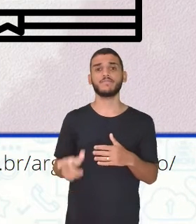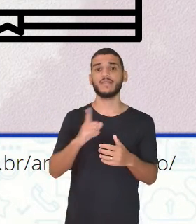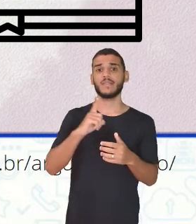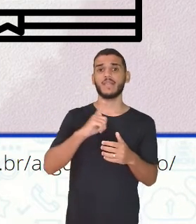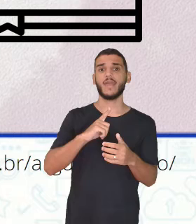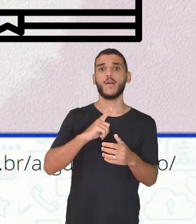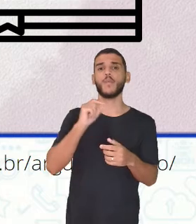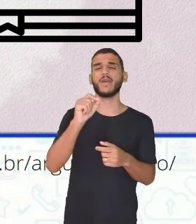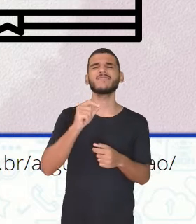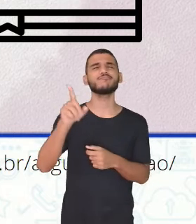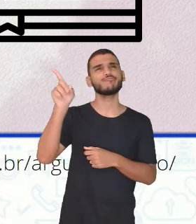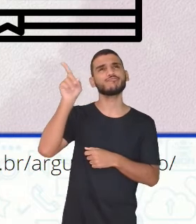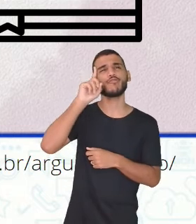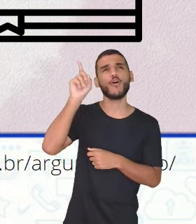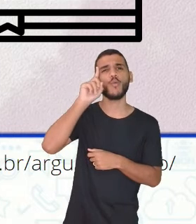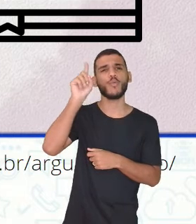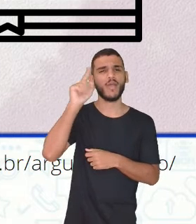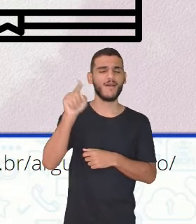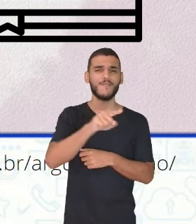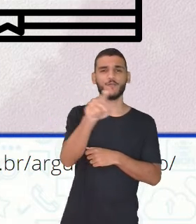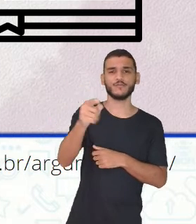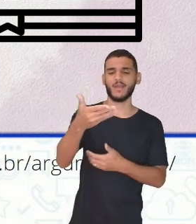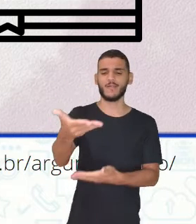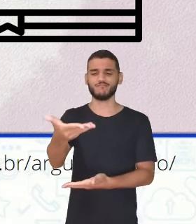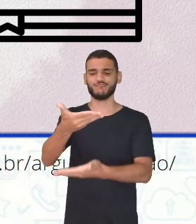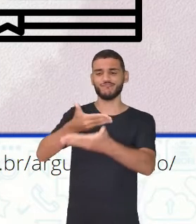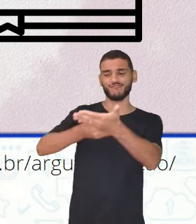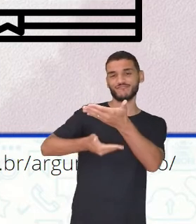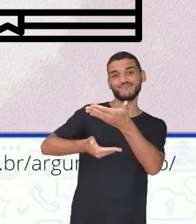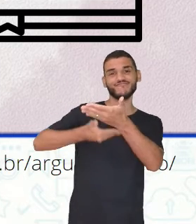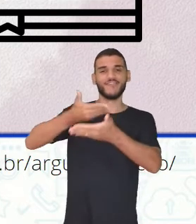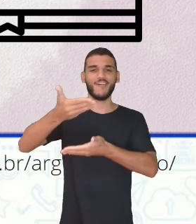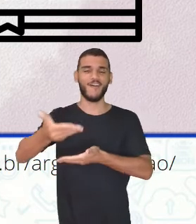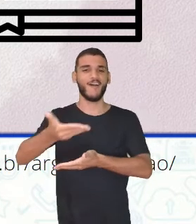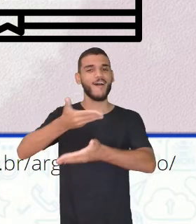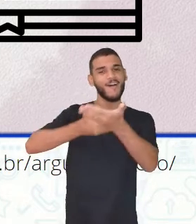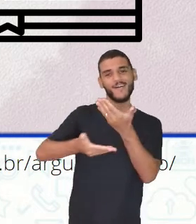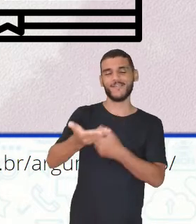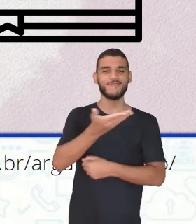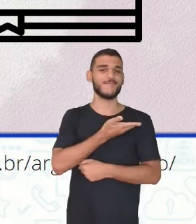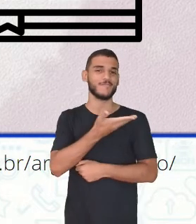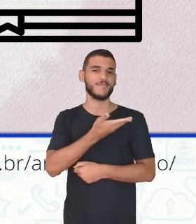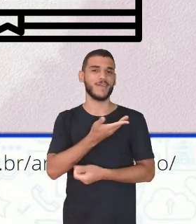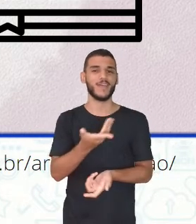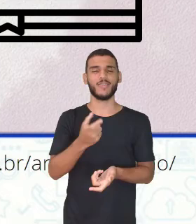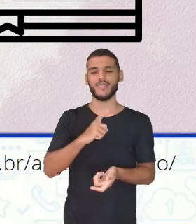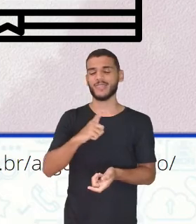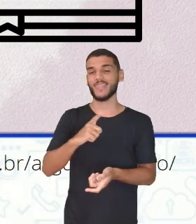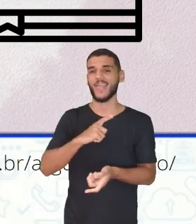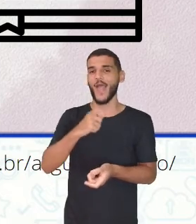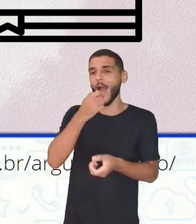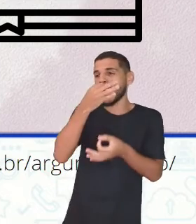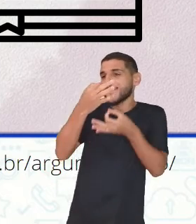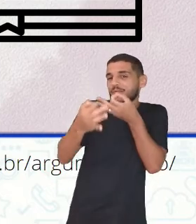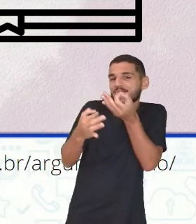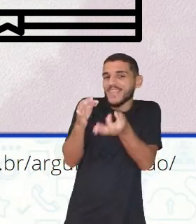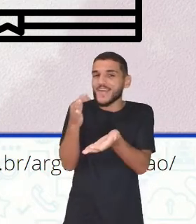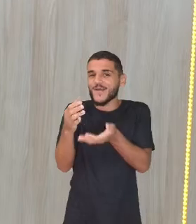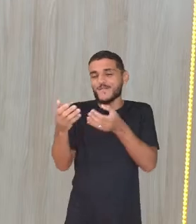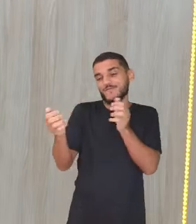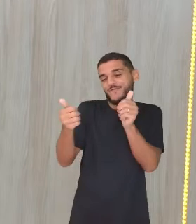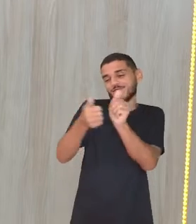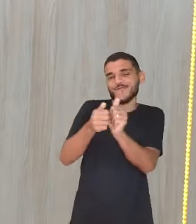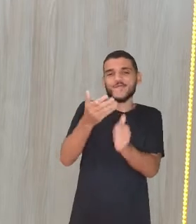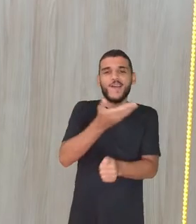acontece no seu dia a dia, que você troca argumentos com o seu colega, troca ideias com o seu colega. Não